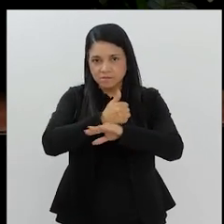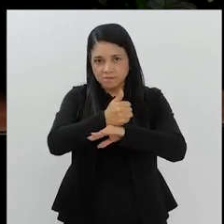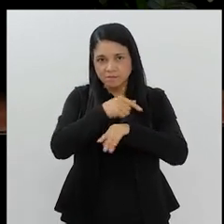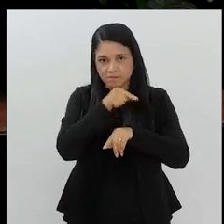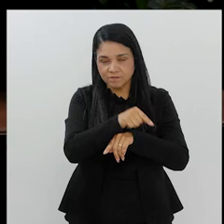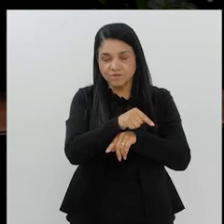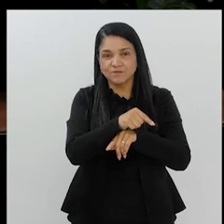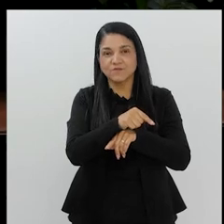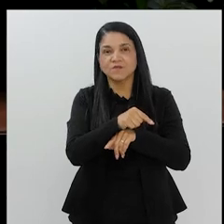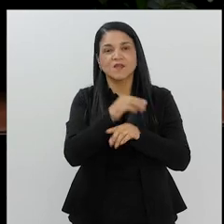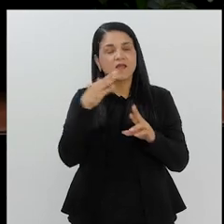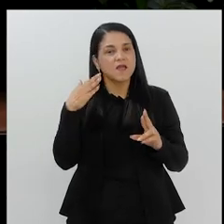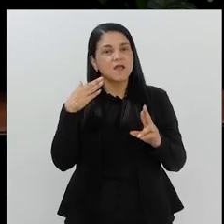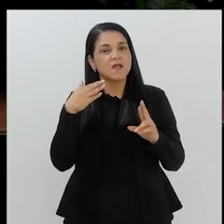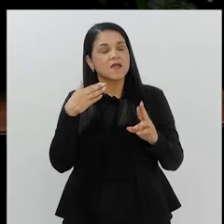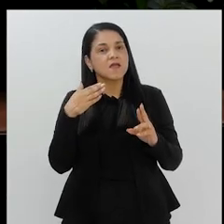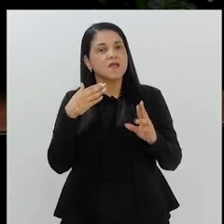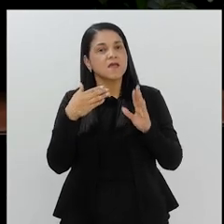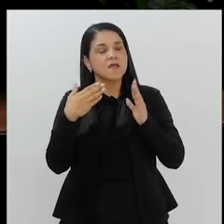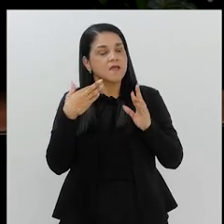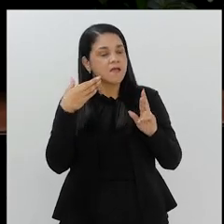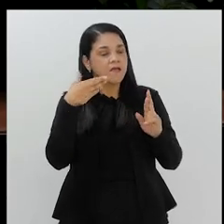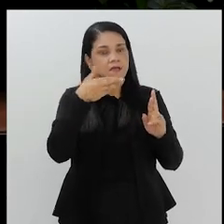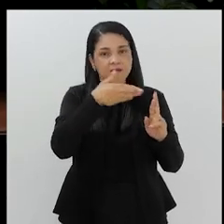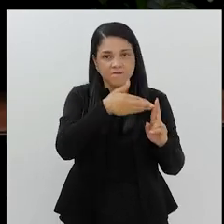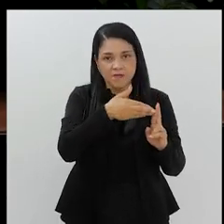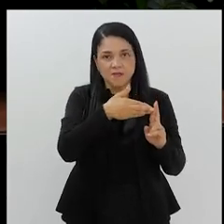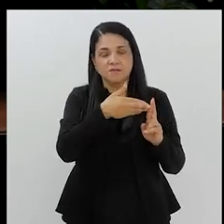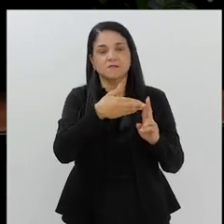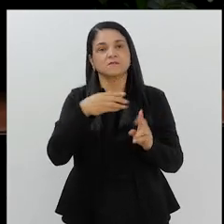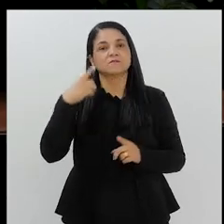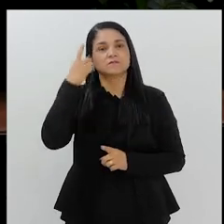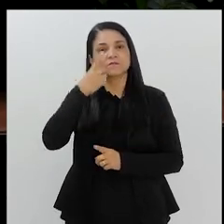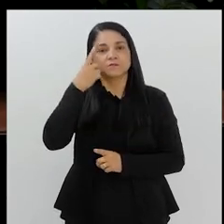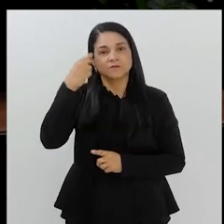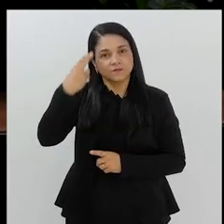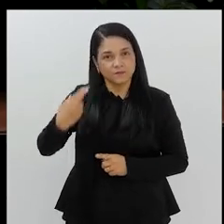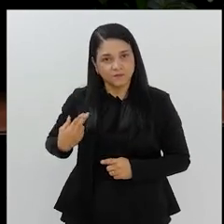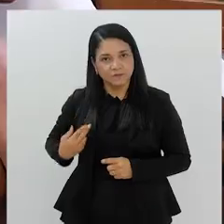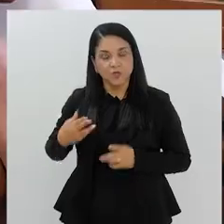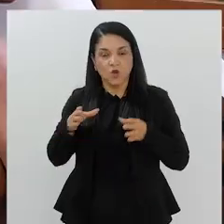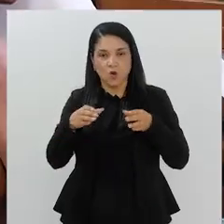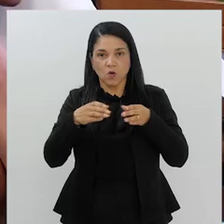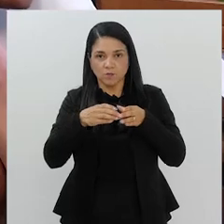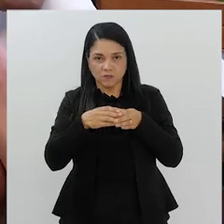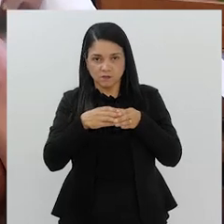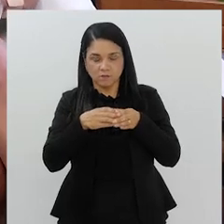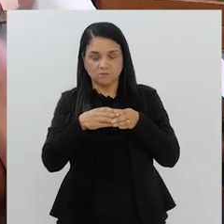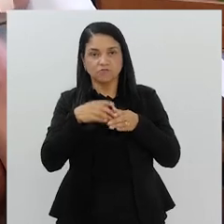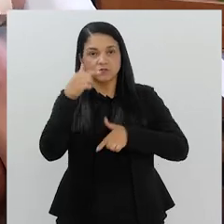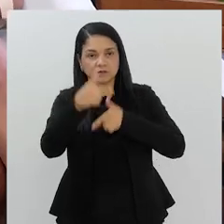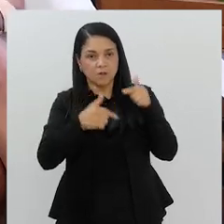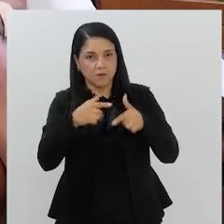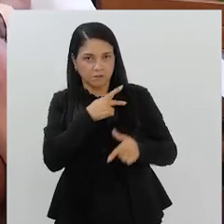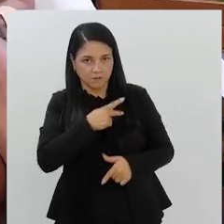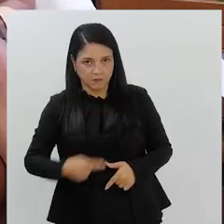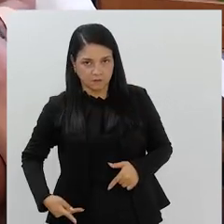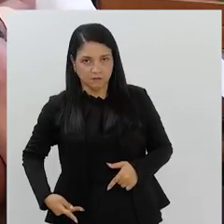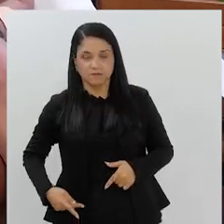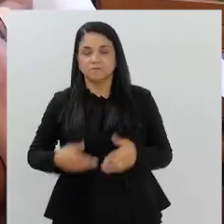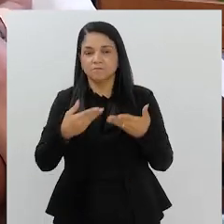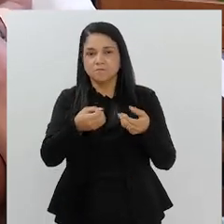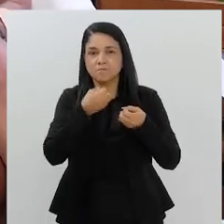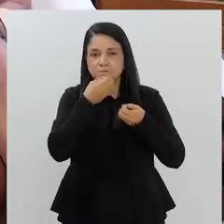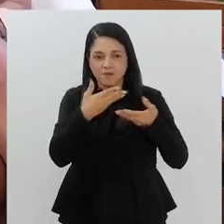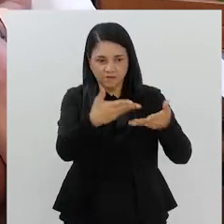tema uma ícone da representação parlamentar deputada Dani balb que Preside a comissão de trabalho aqui da alerge